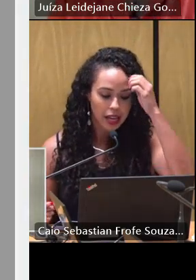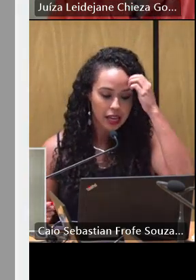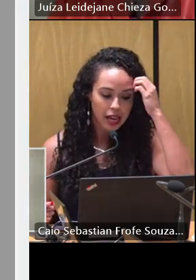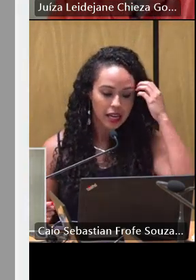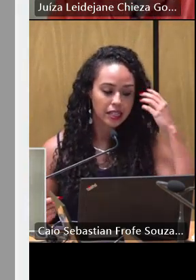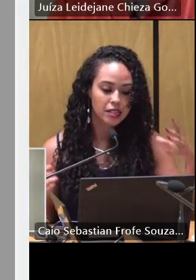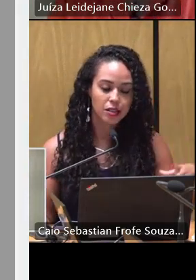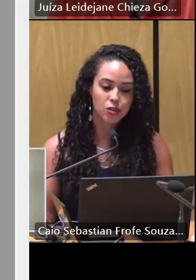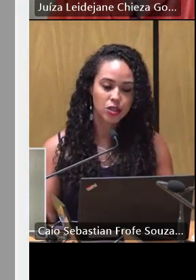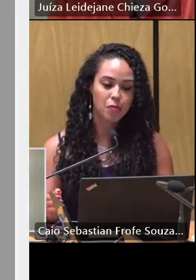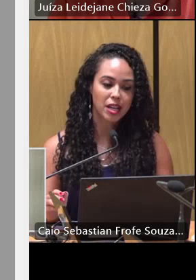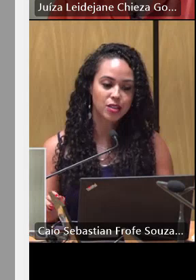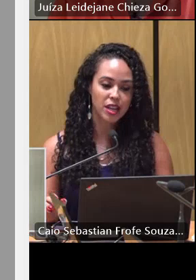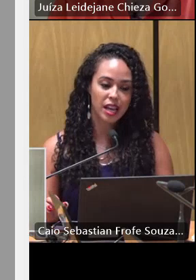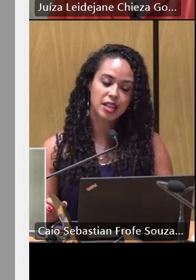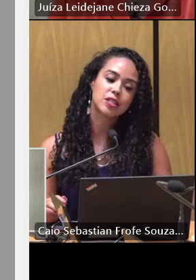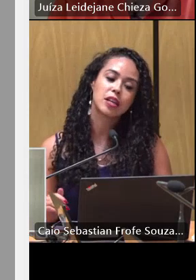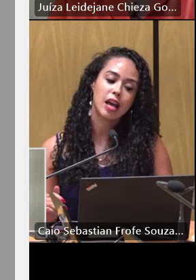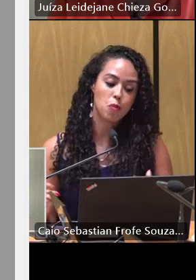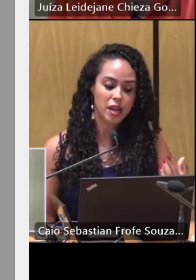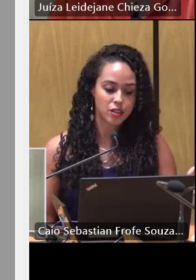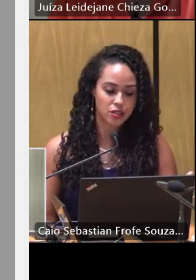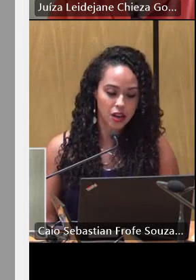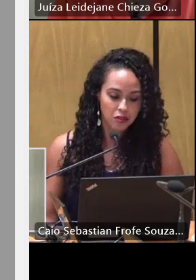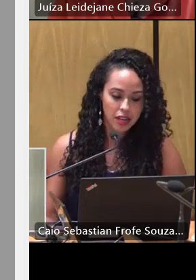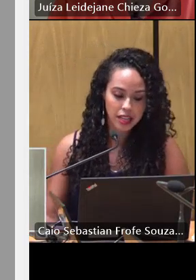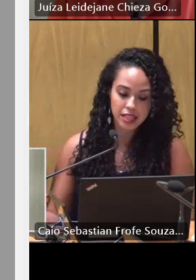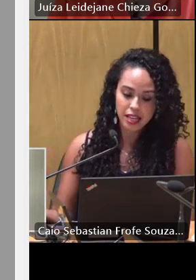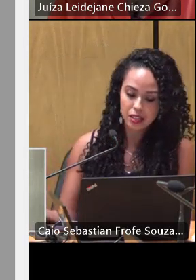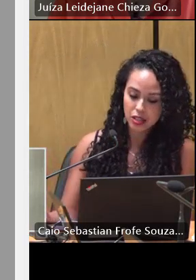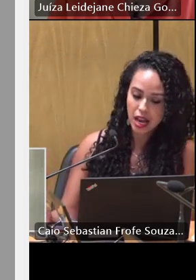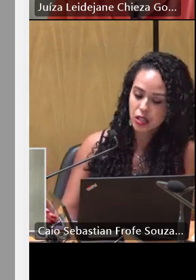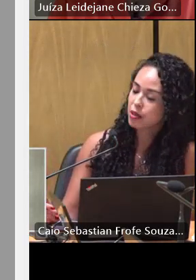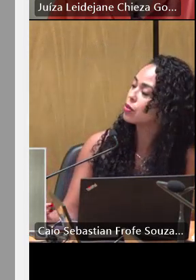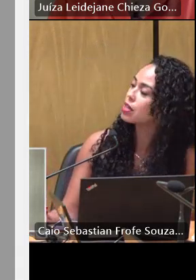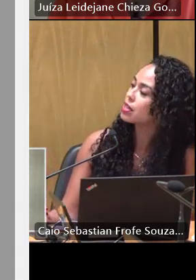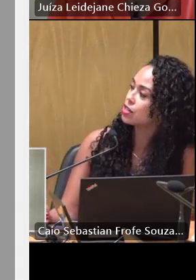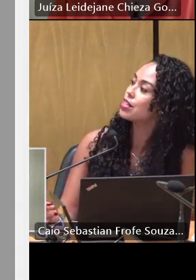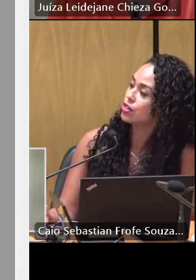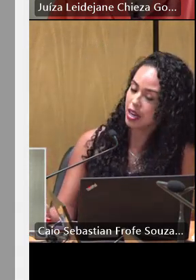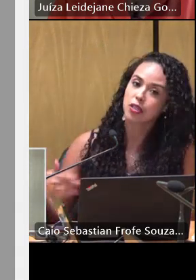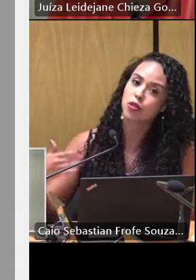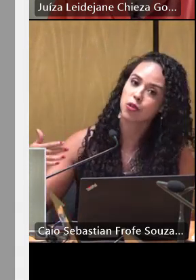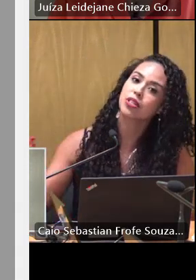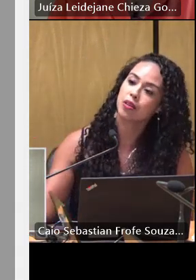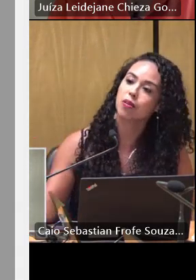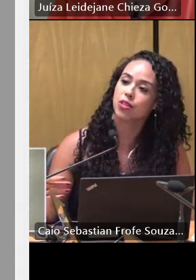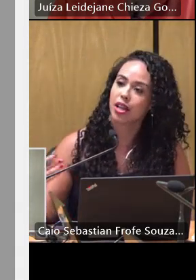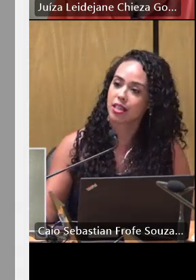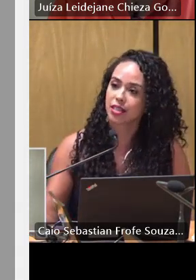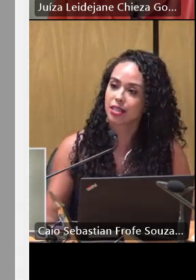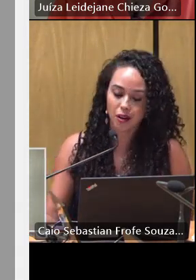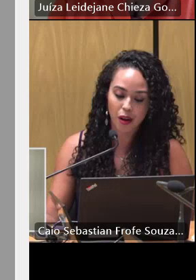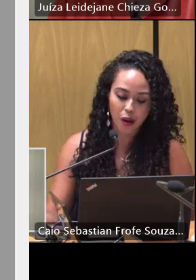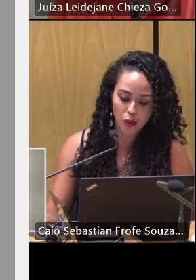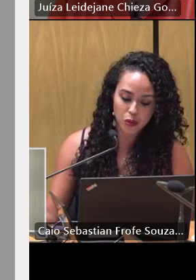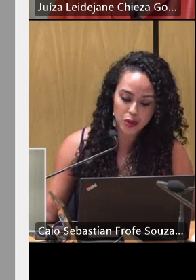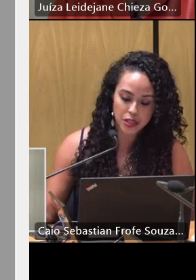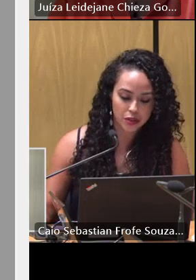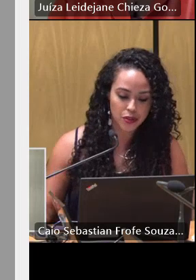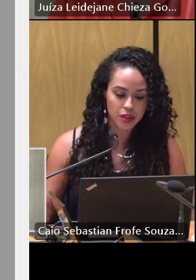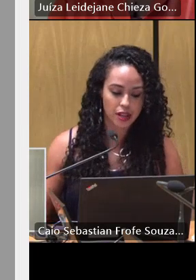que caracteriza Justamente esse é uma região né da dessa de áspera e todas ess resistências posteriores né que se deram ao